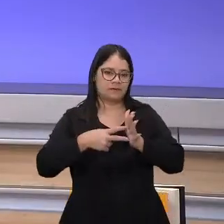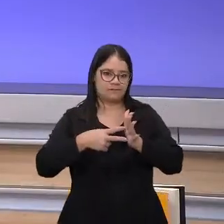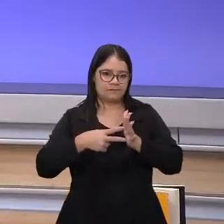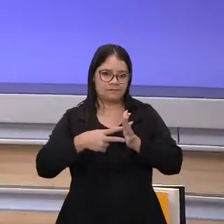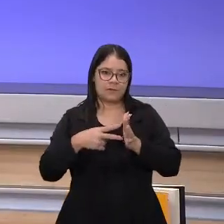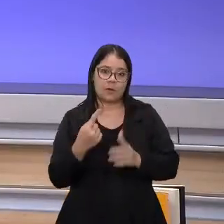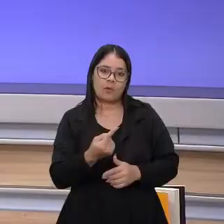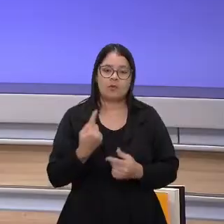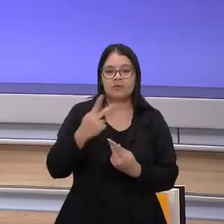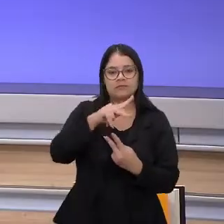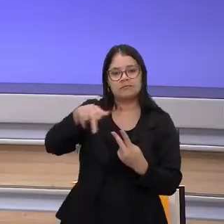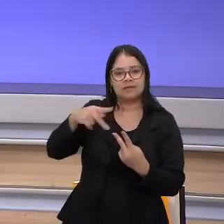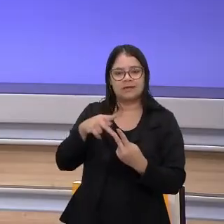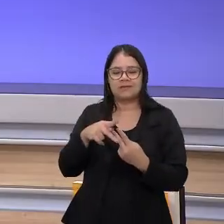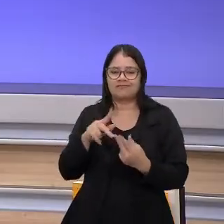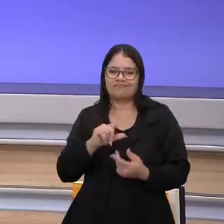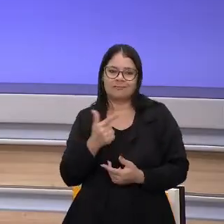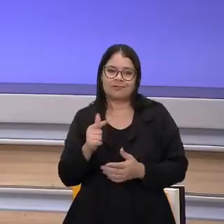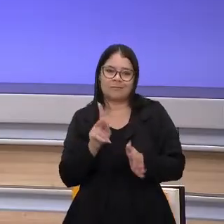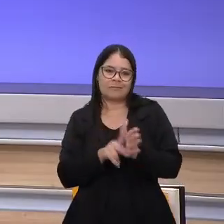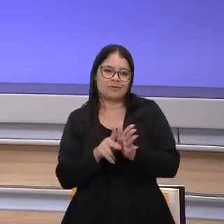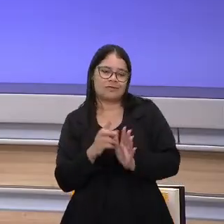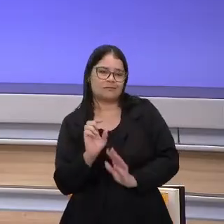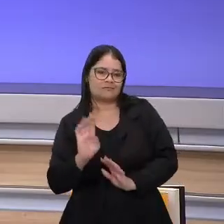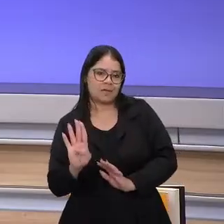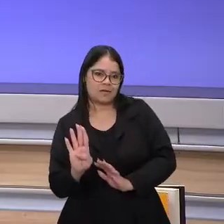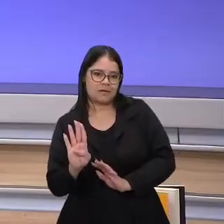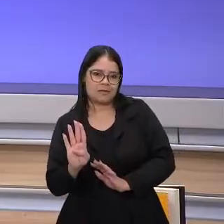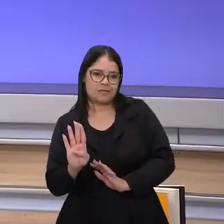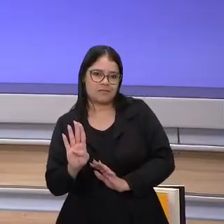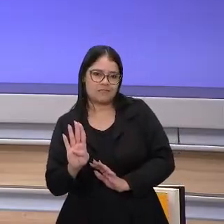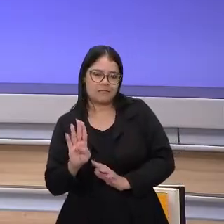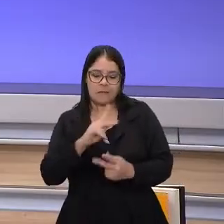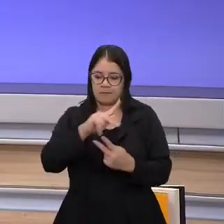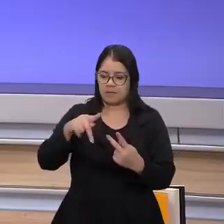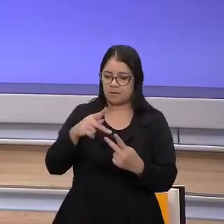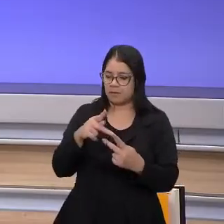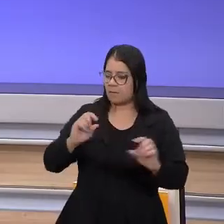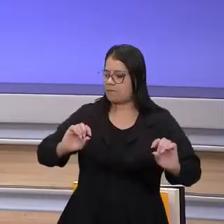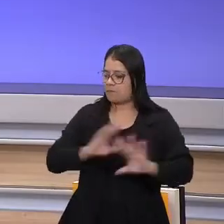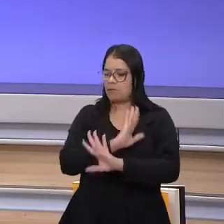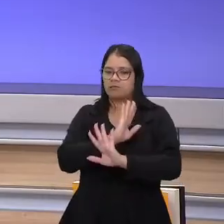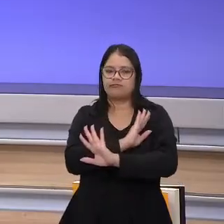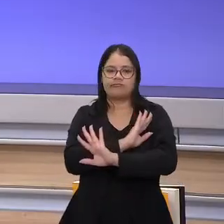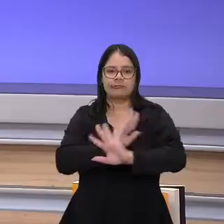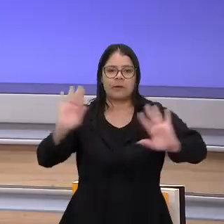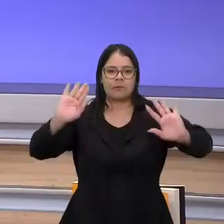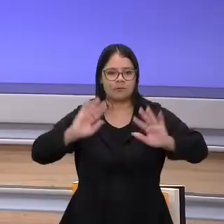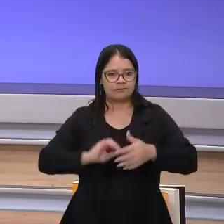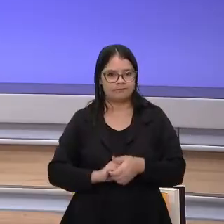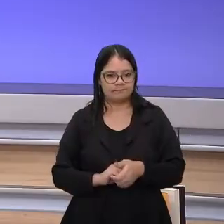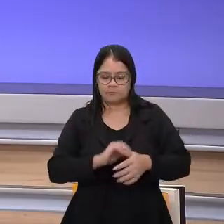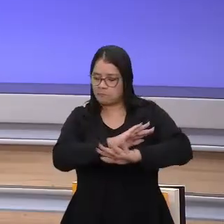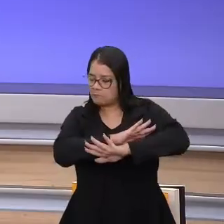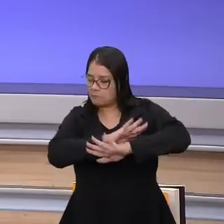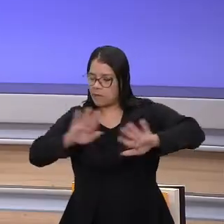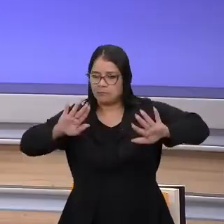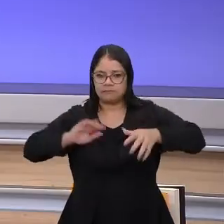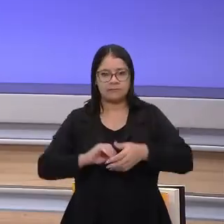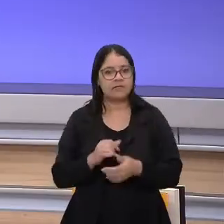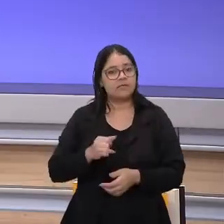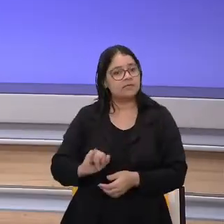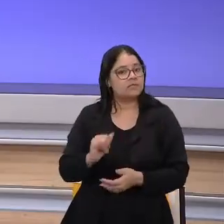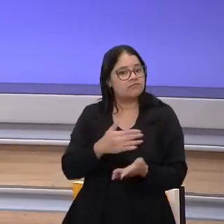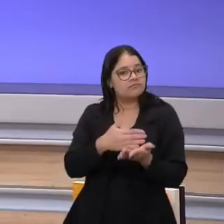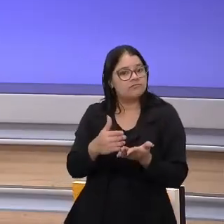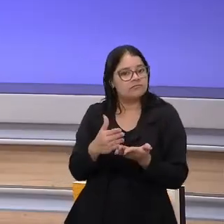nosso planeta ele não tem plano B. É o planeta Terra e acabou. Então, se nós não começarmos a